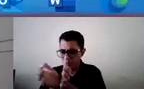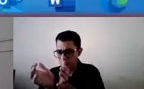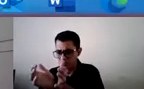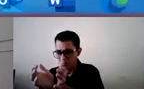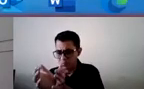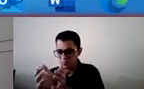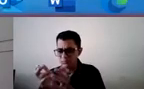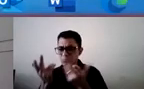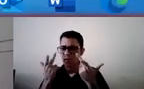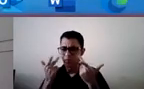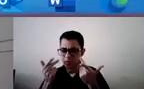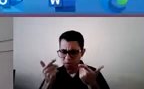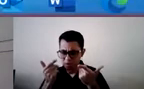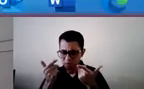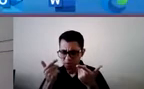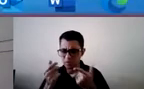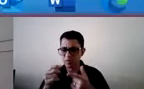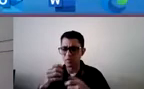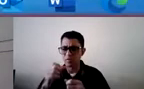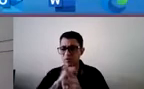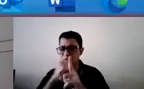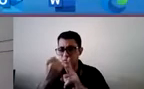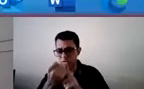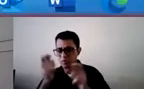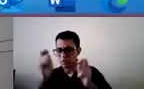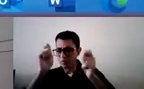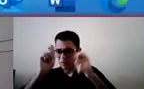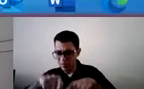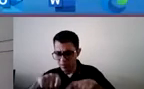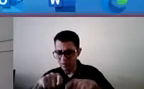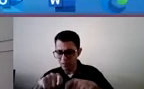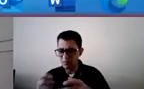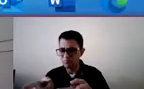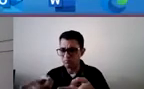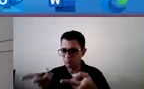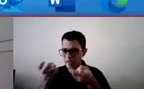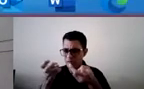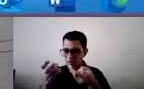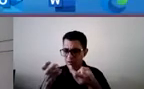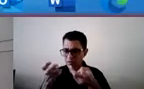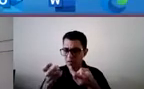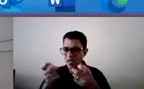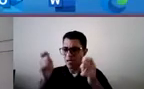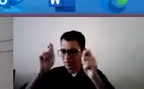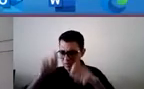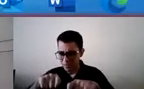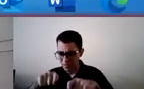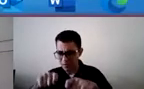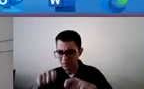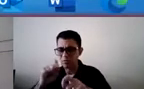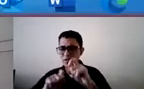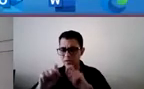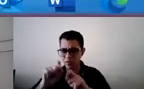de natureza socioemocional. Competências como a perseverança, a capacidade de